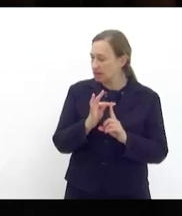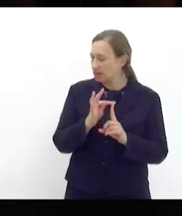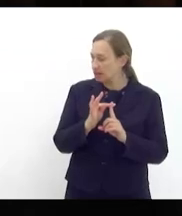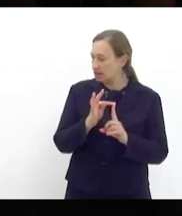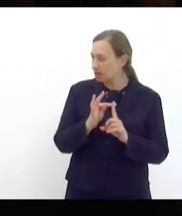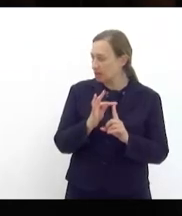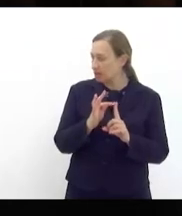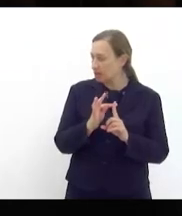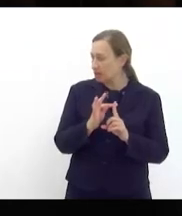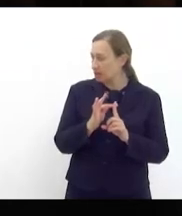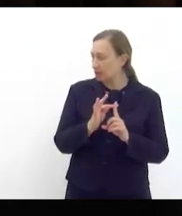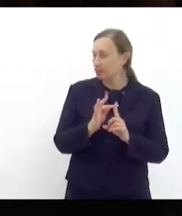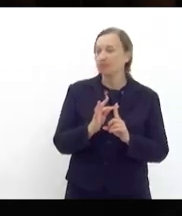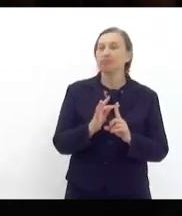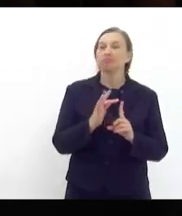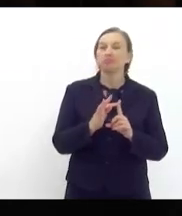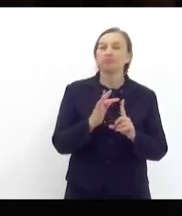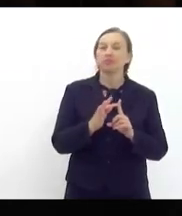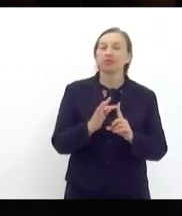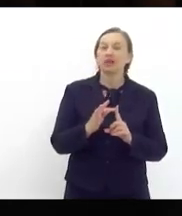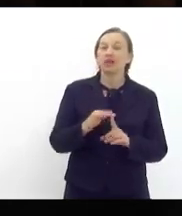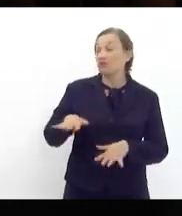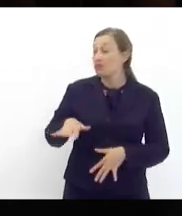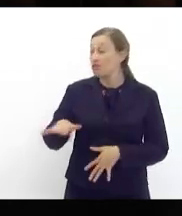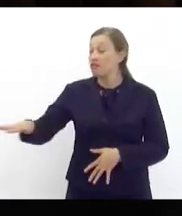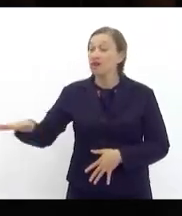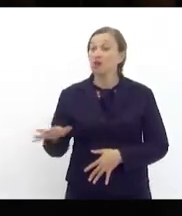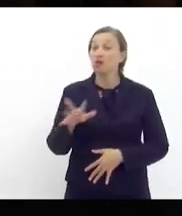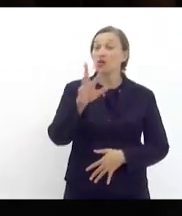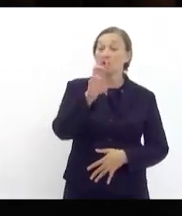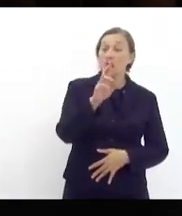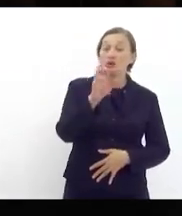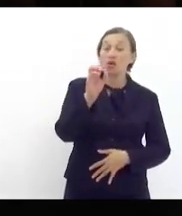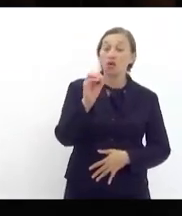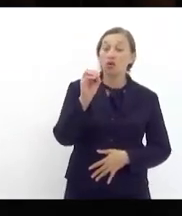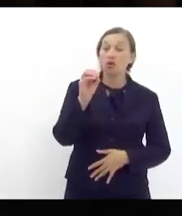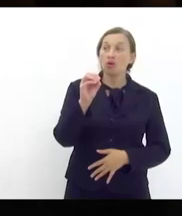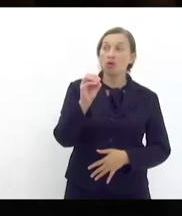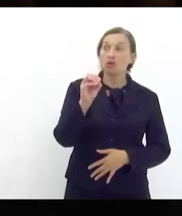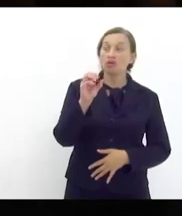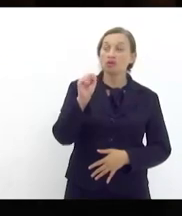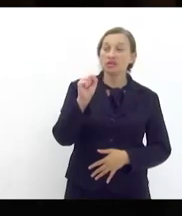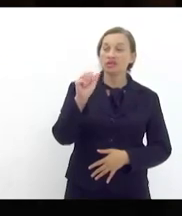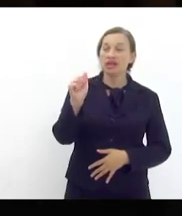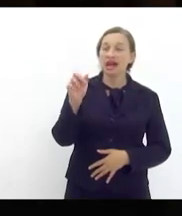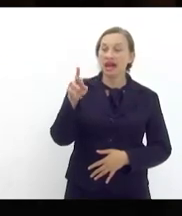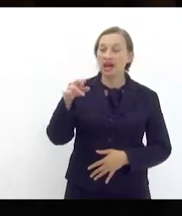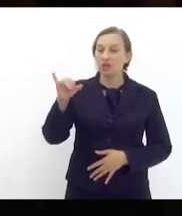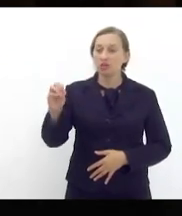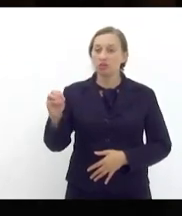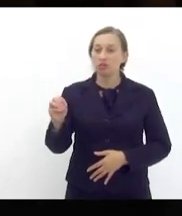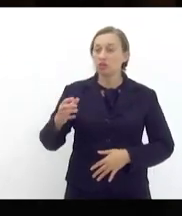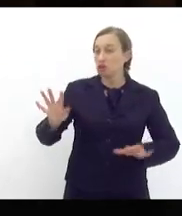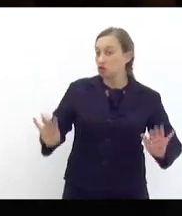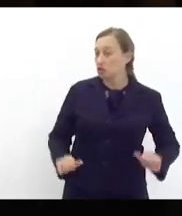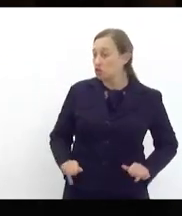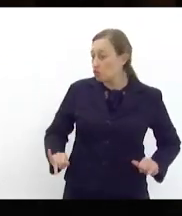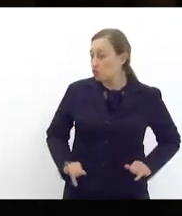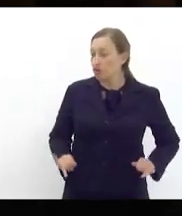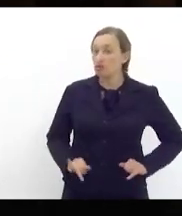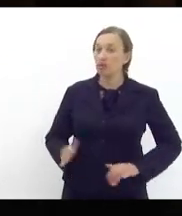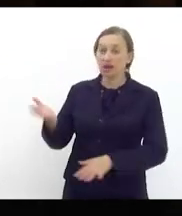Yuri, na favela do Rosário, que sofreu lá atrás, em 2010, 2011, uma situação